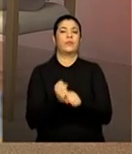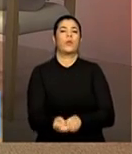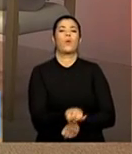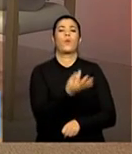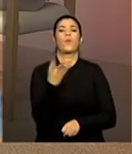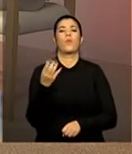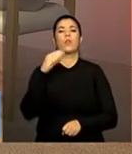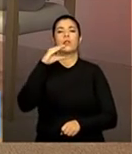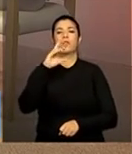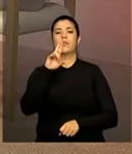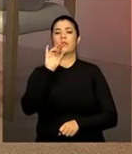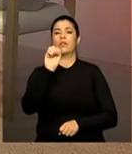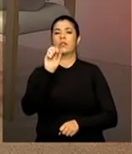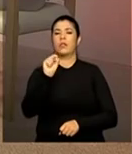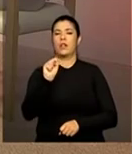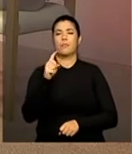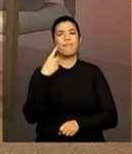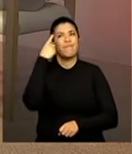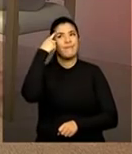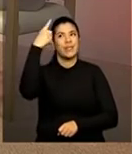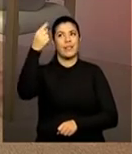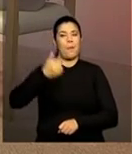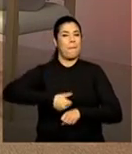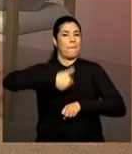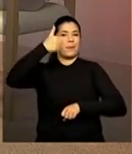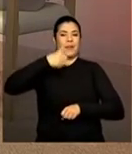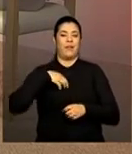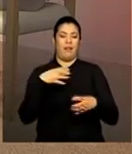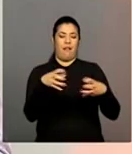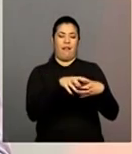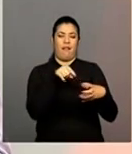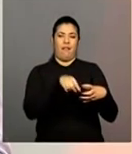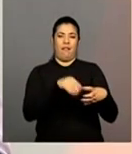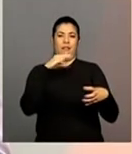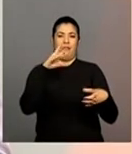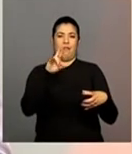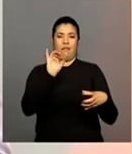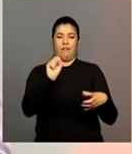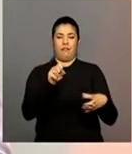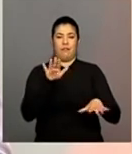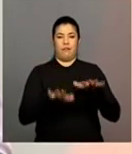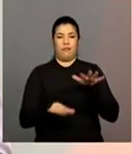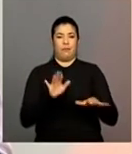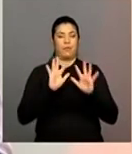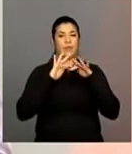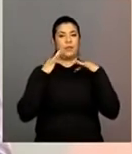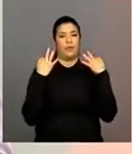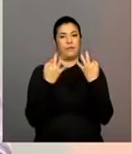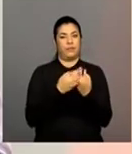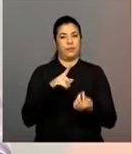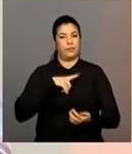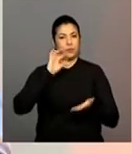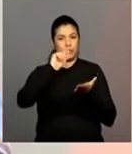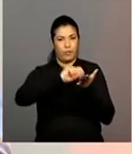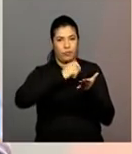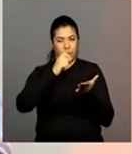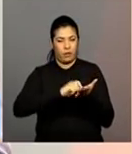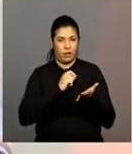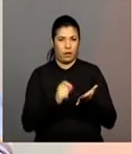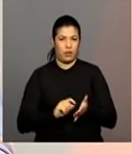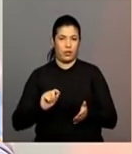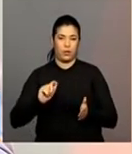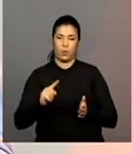de crass ideal por município então eh a depender da quantidade de famílias que estão inscritas no cadastro